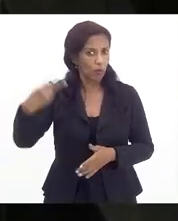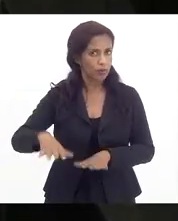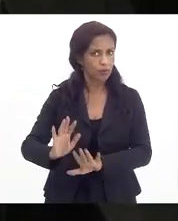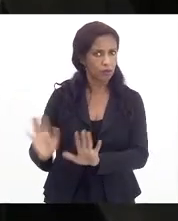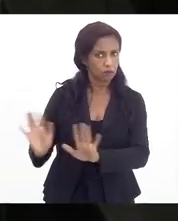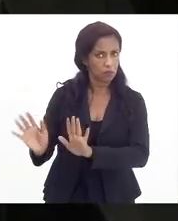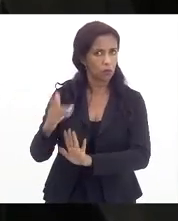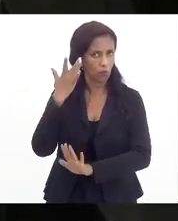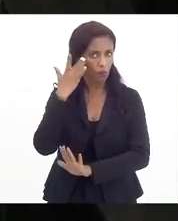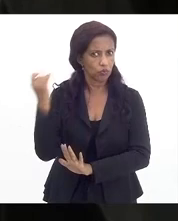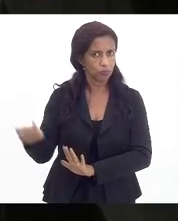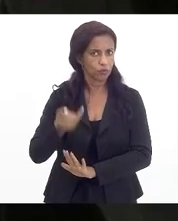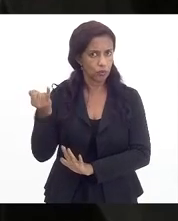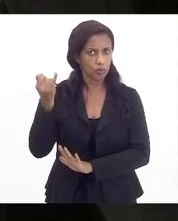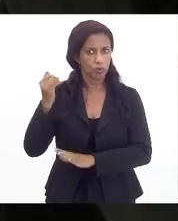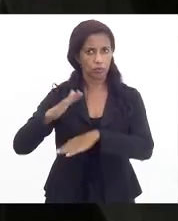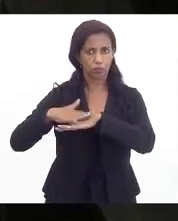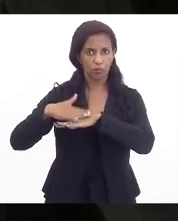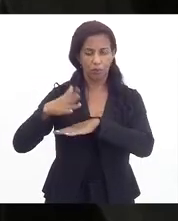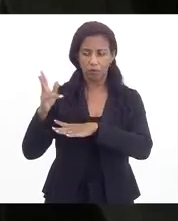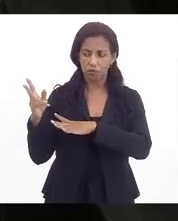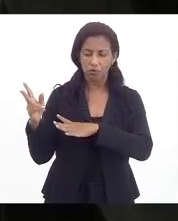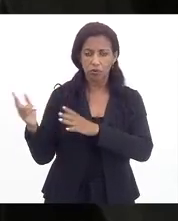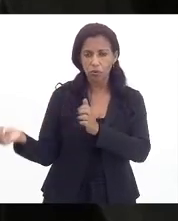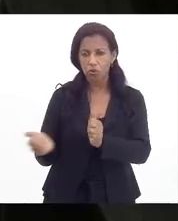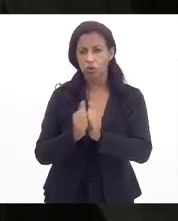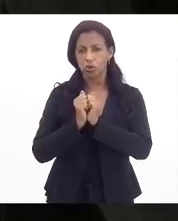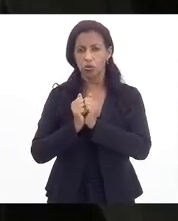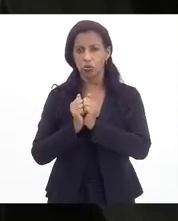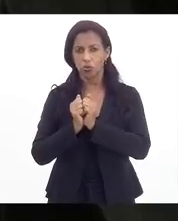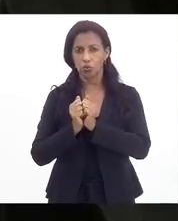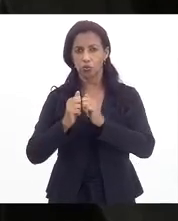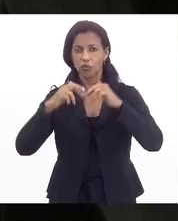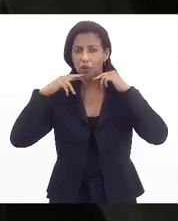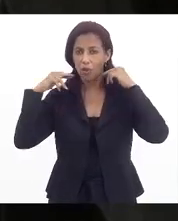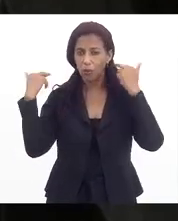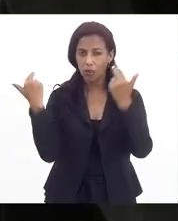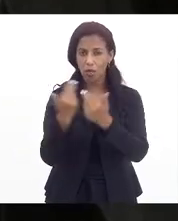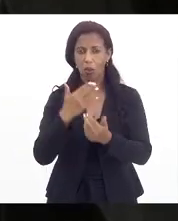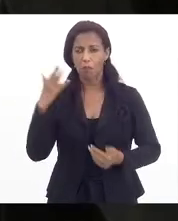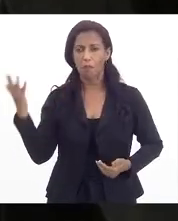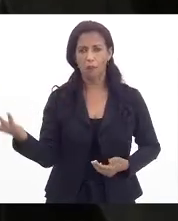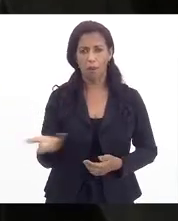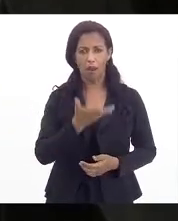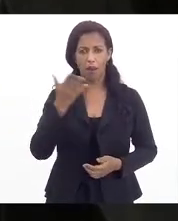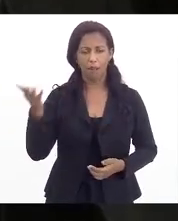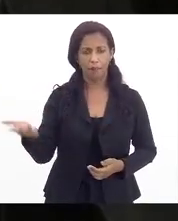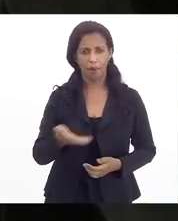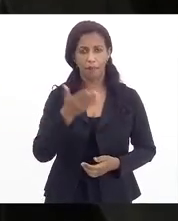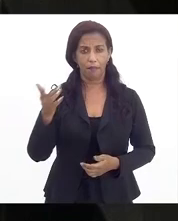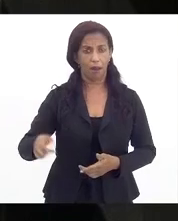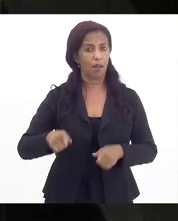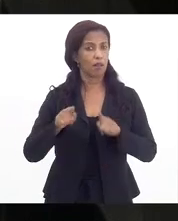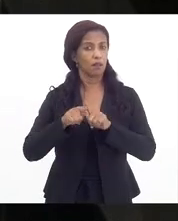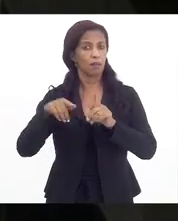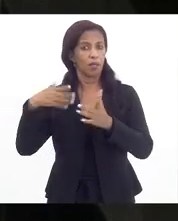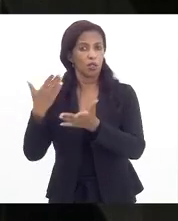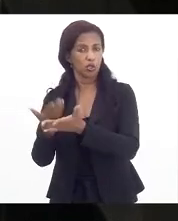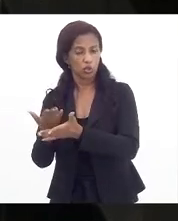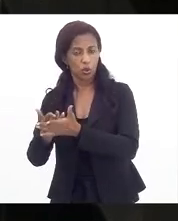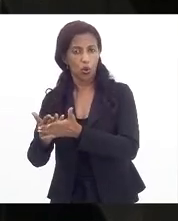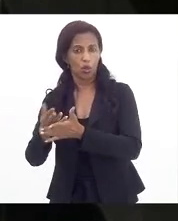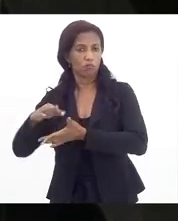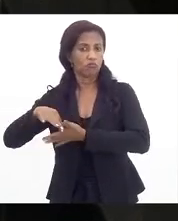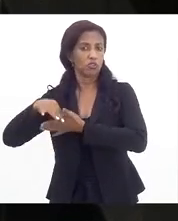viu Rodrigo acho importante por mais que estejamos fazendo rodadas de audiências públicas e também colégio hoje reunião